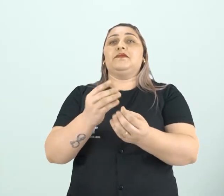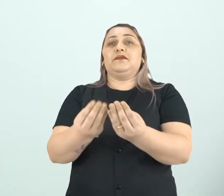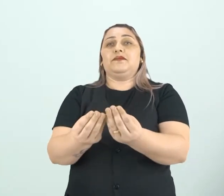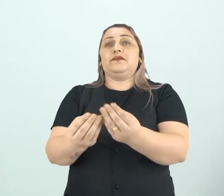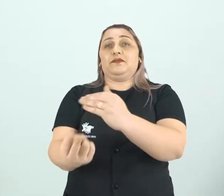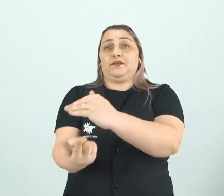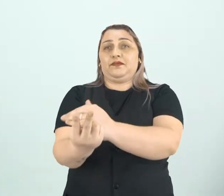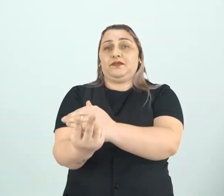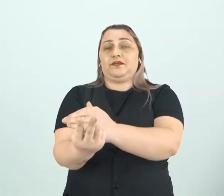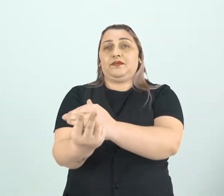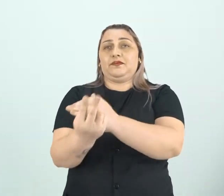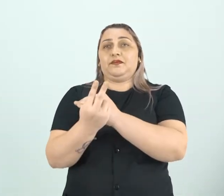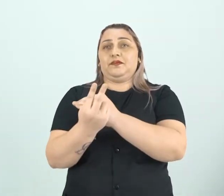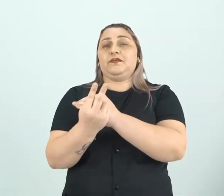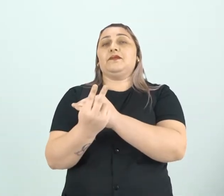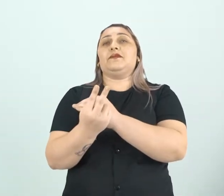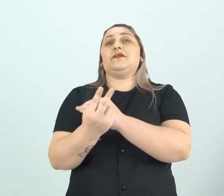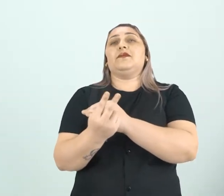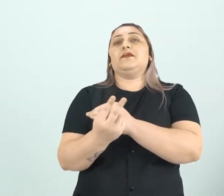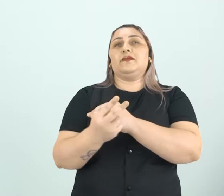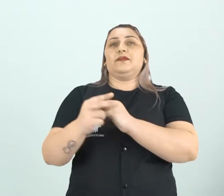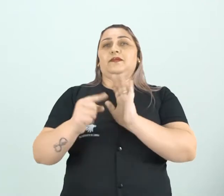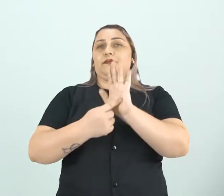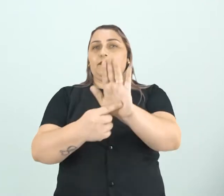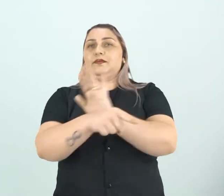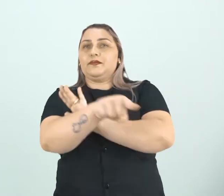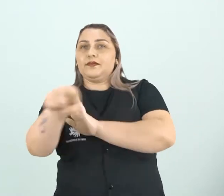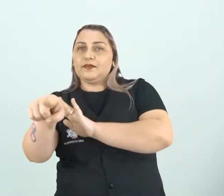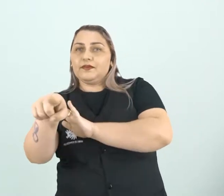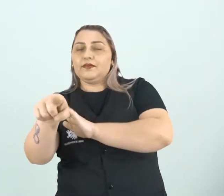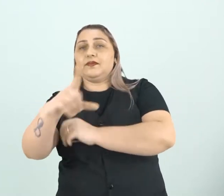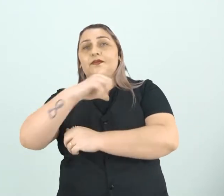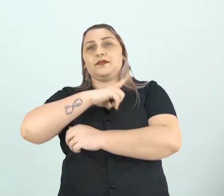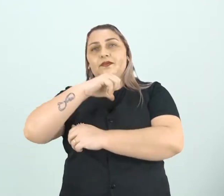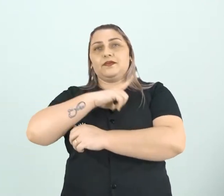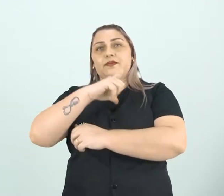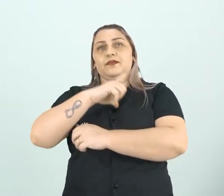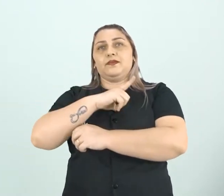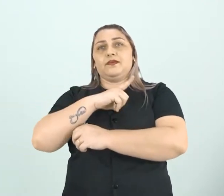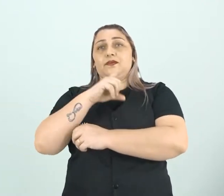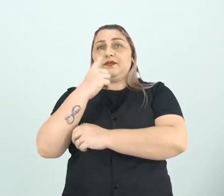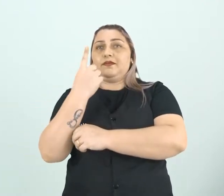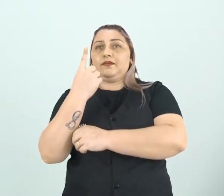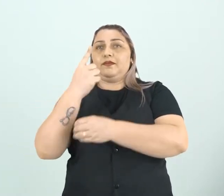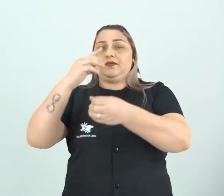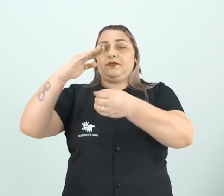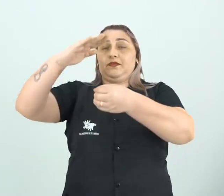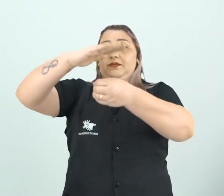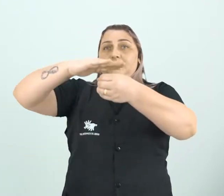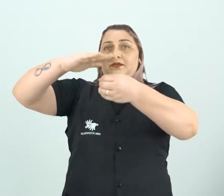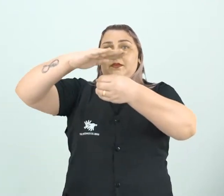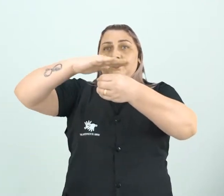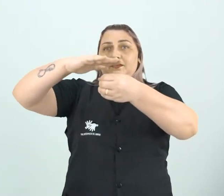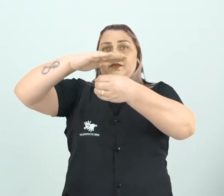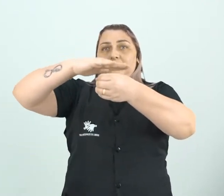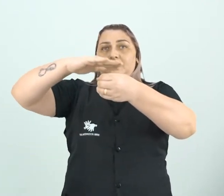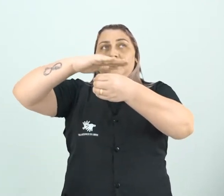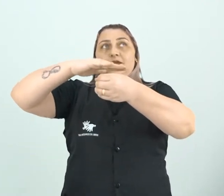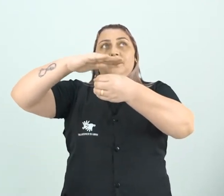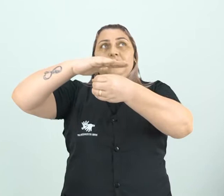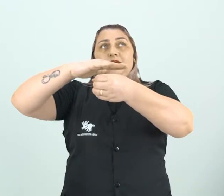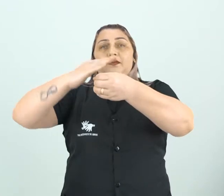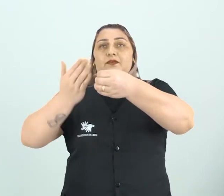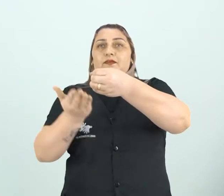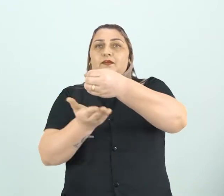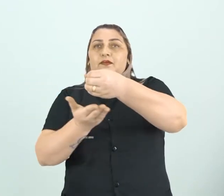para mostrar para vocês essa ampulheta. Nós temos aqui um compartimento superior e